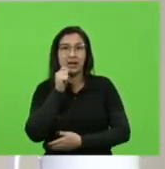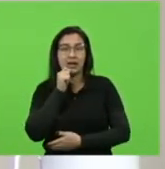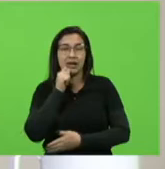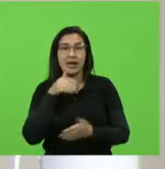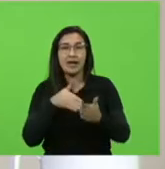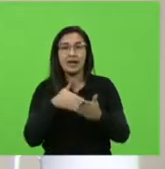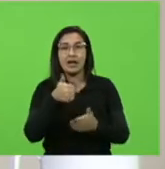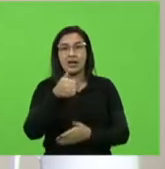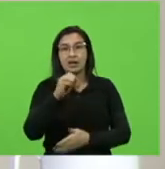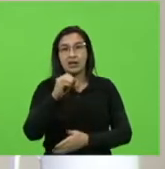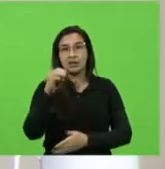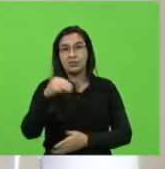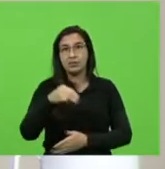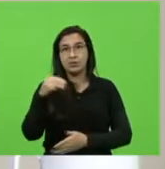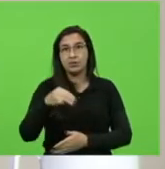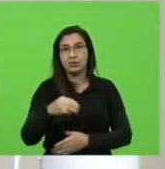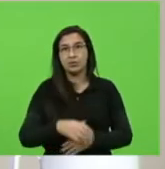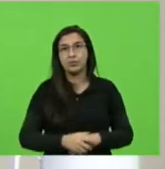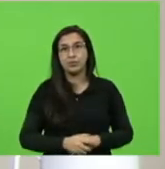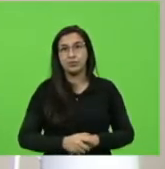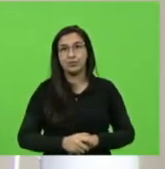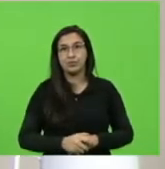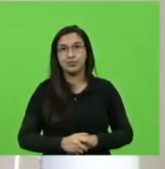minutos, deputado. Desculpa aí, mas...